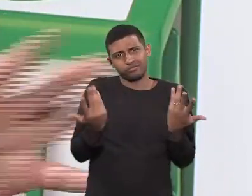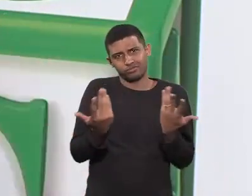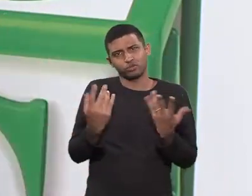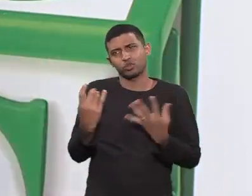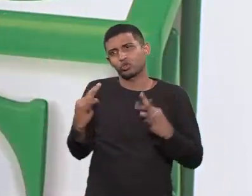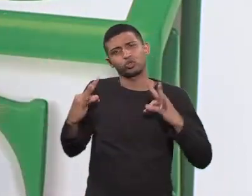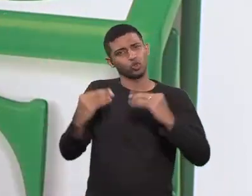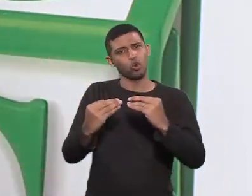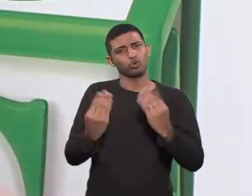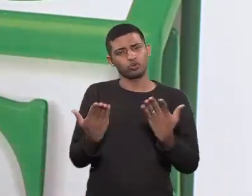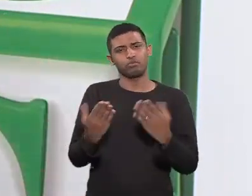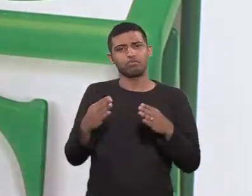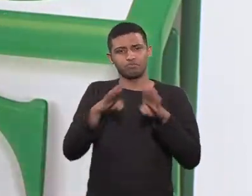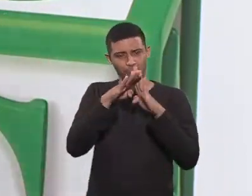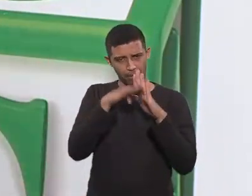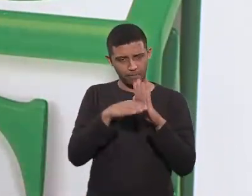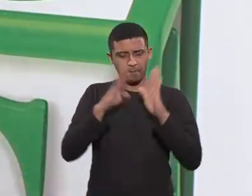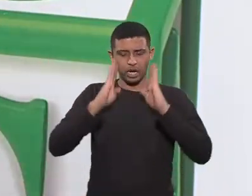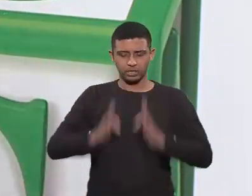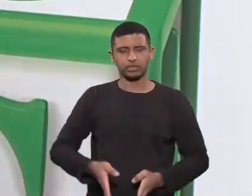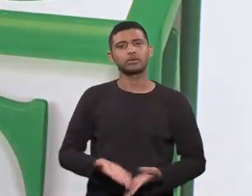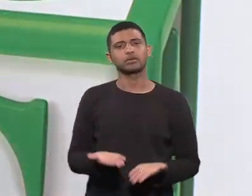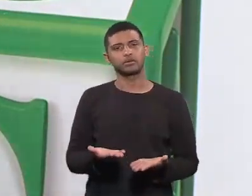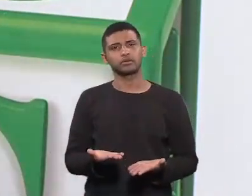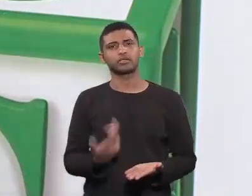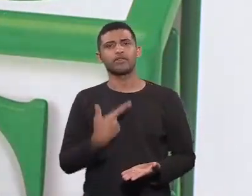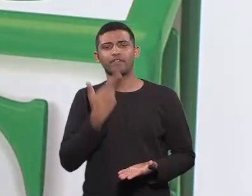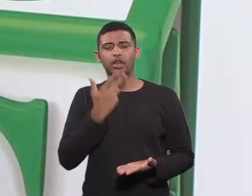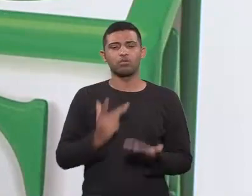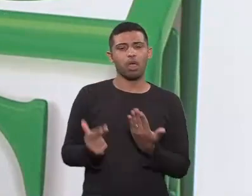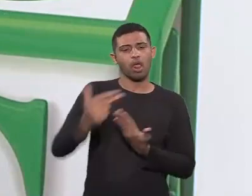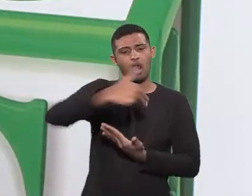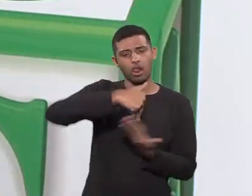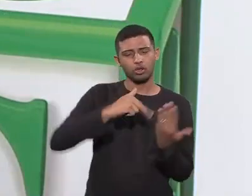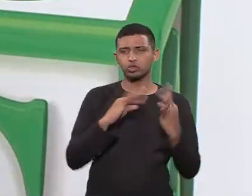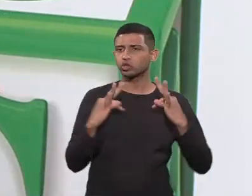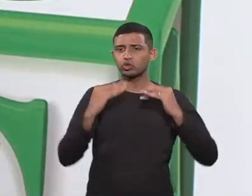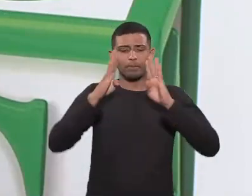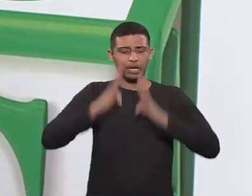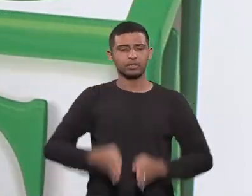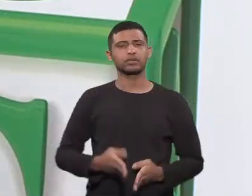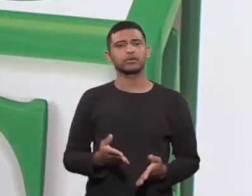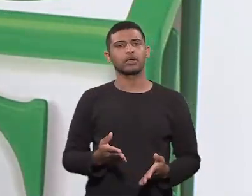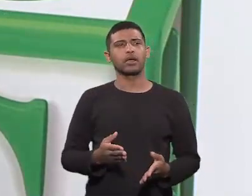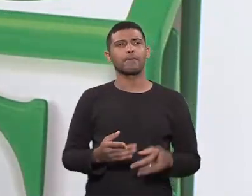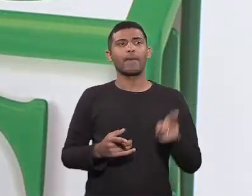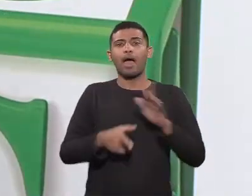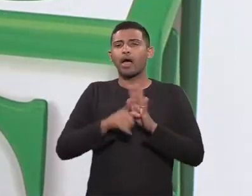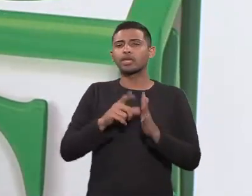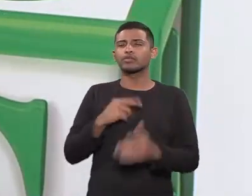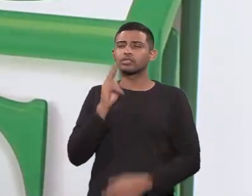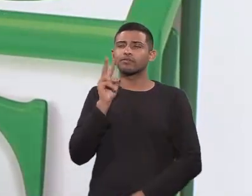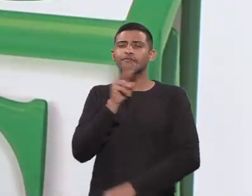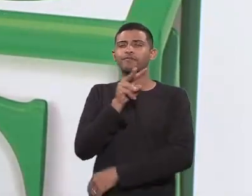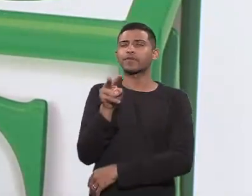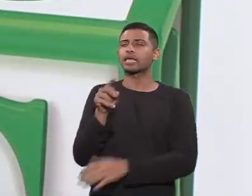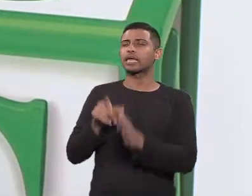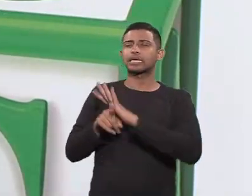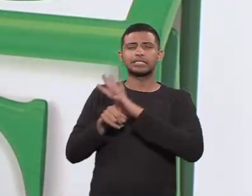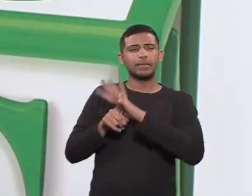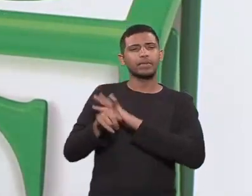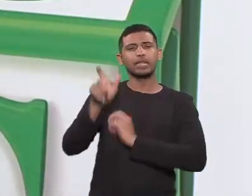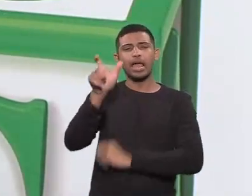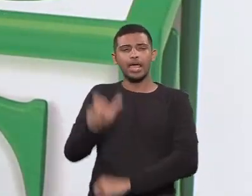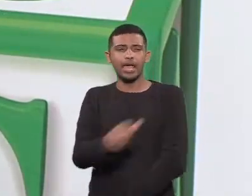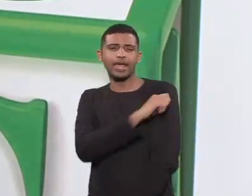tem jeito, as grandes avaliações têm que ter, né, notas de corte e tal. Mas assim, você saber com quem você está lidando, qual